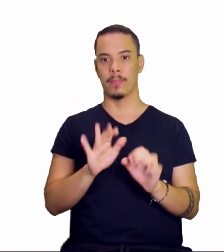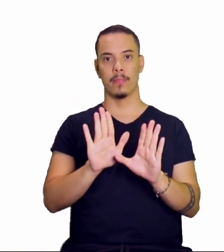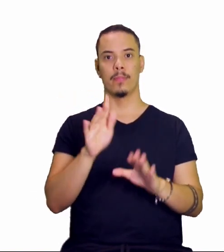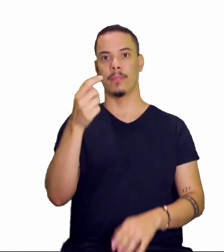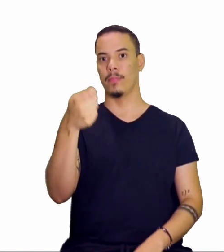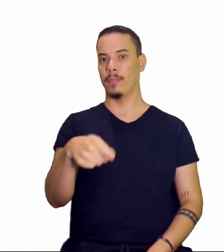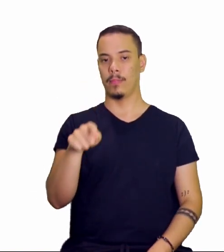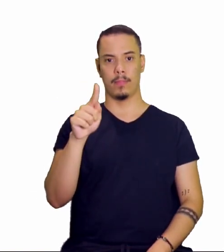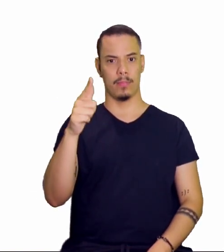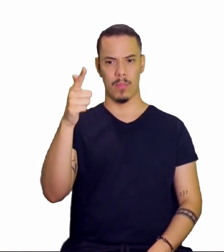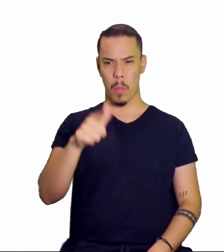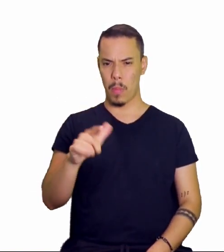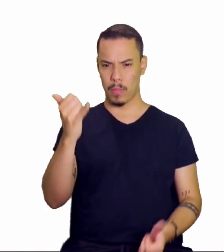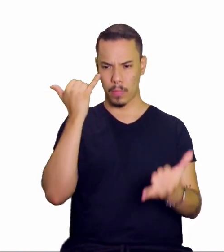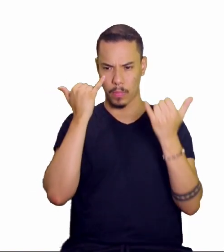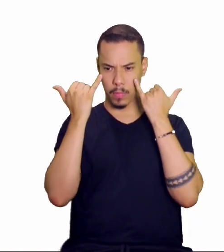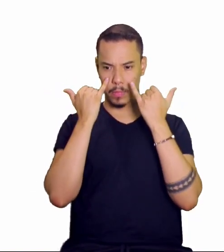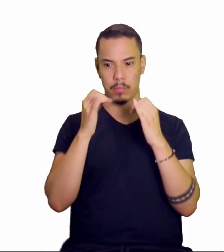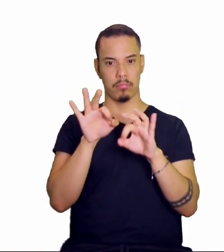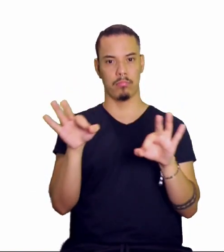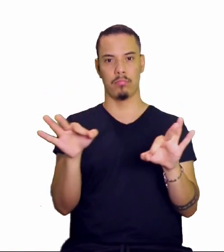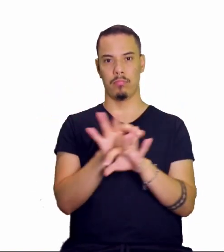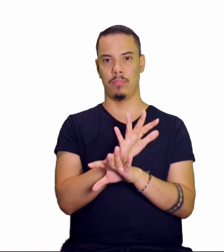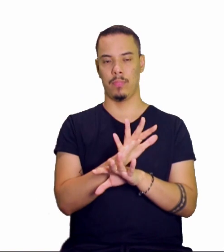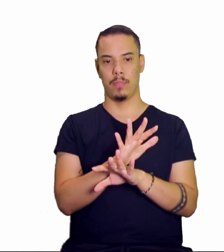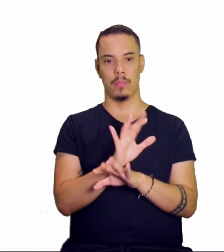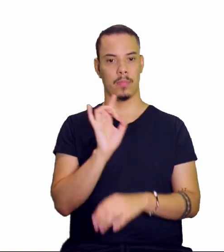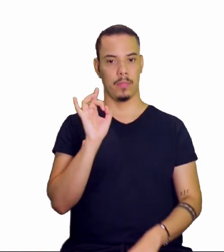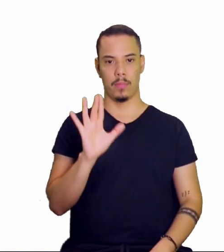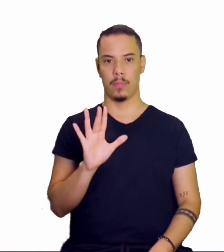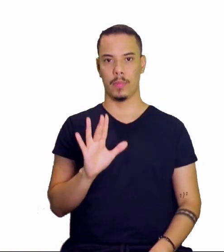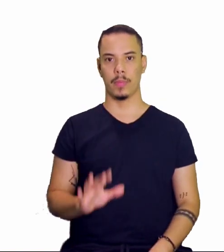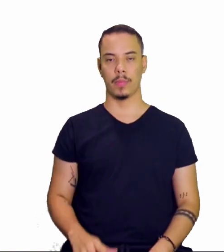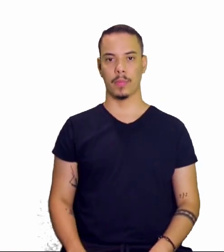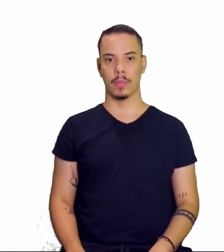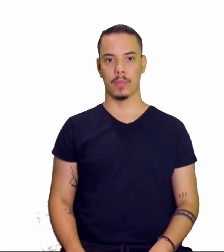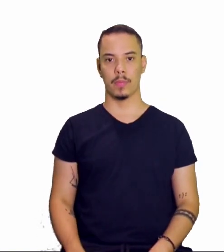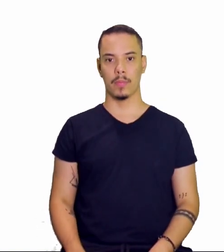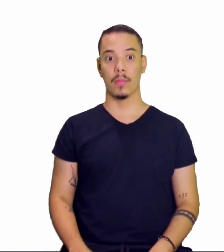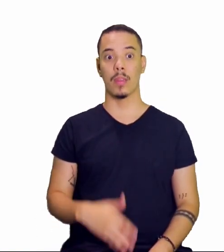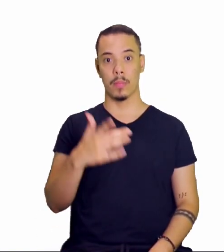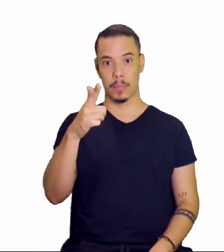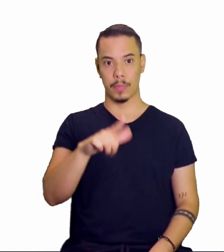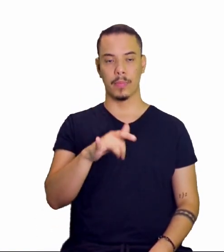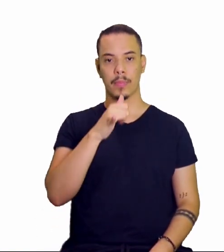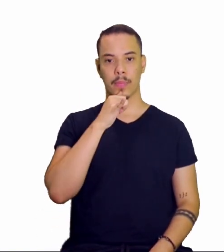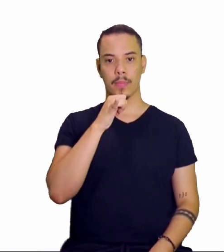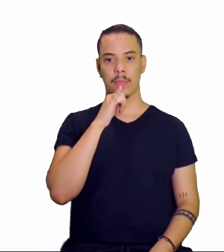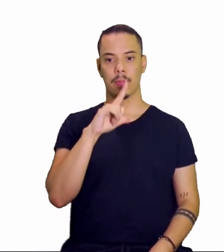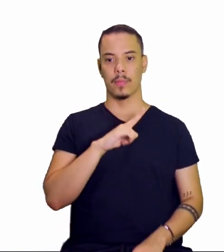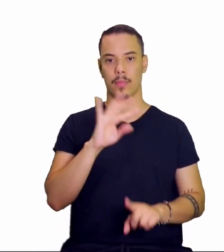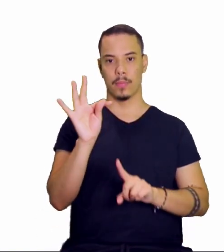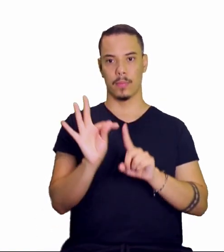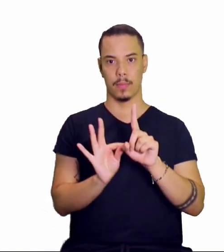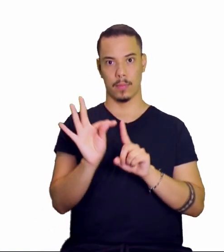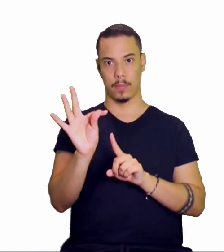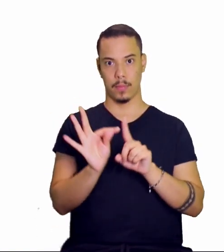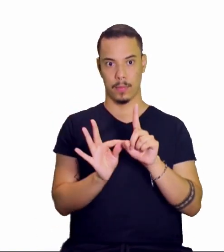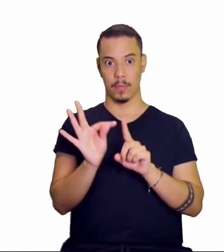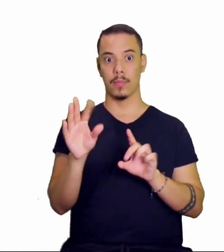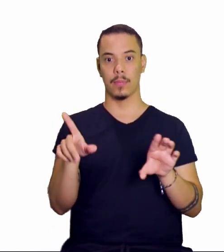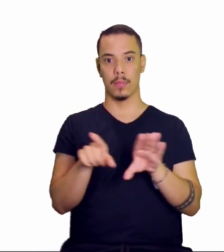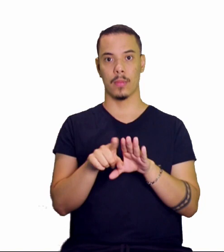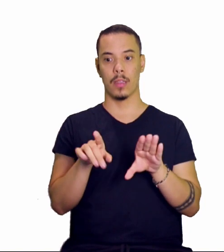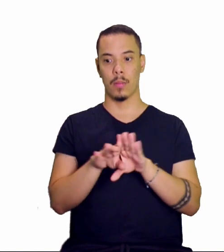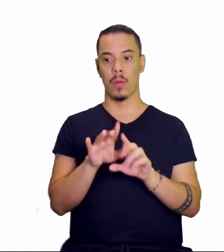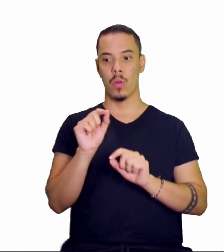necessário mais do que essas 2 informações. Exatamente, grandezas escalares. Ó, mais exemplos ali, ó, temperatura também, né, professor?